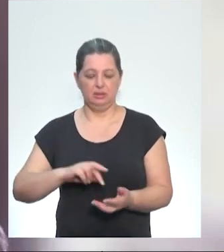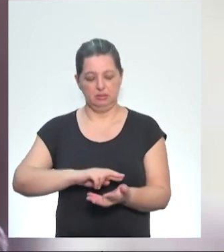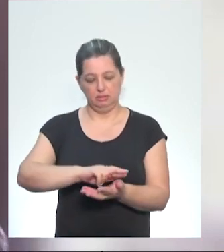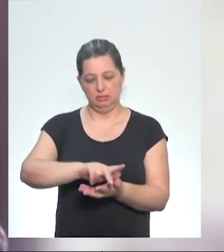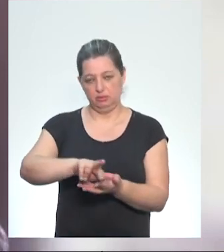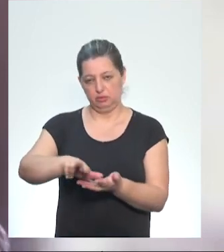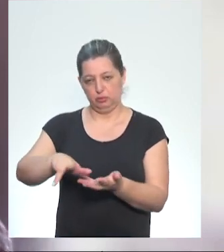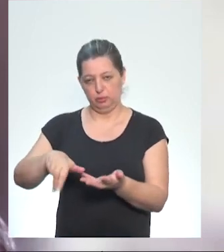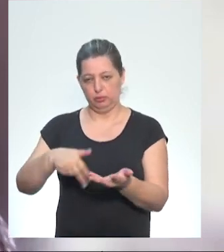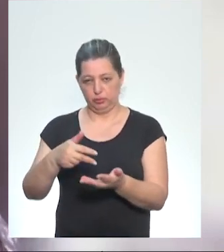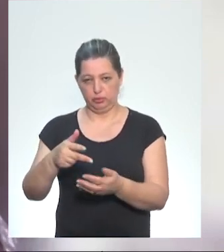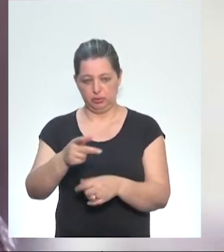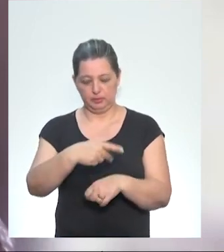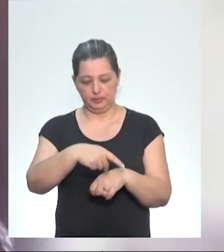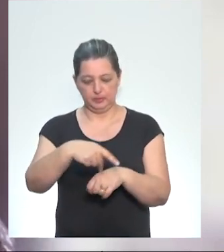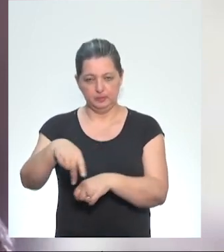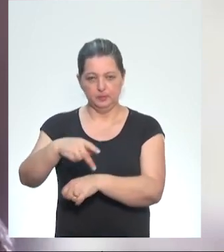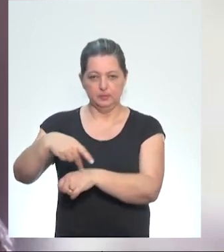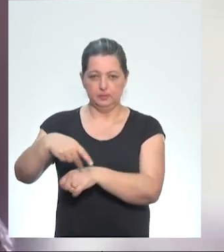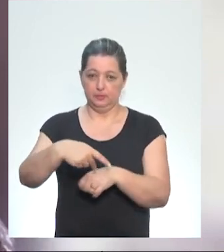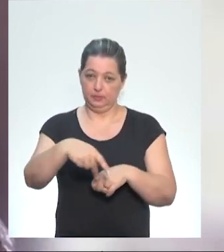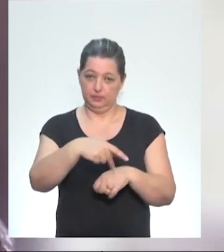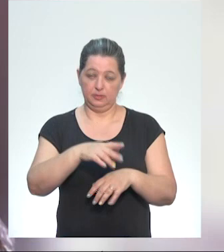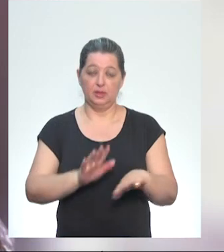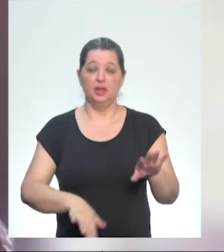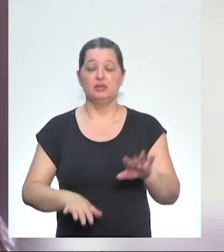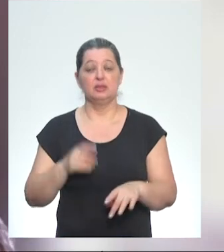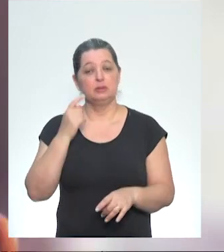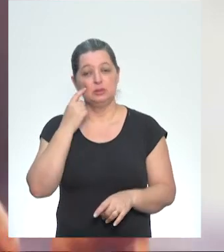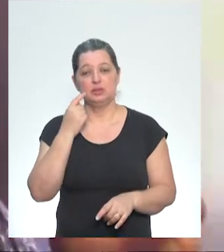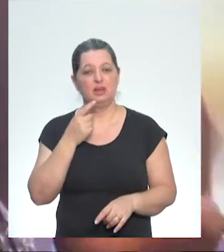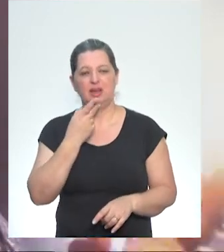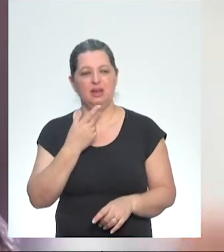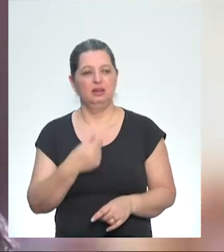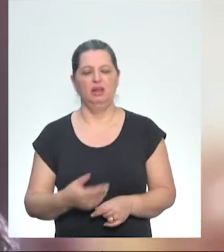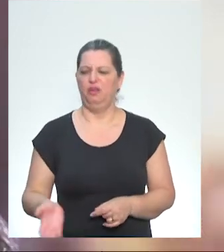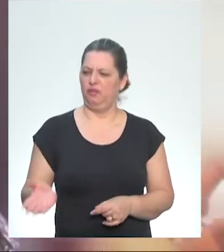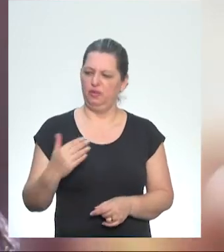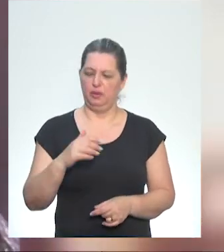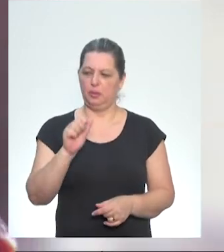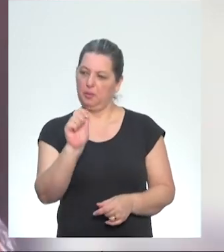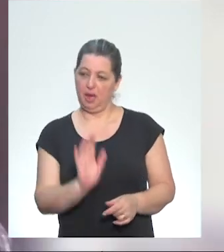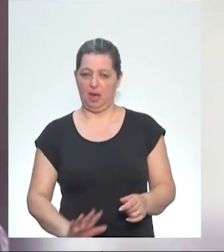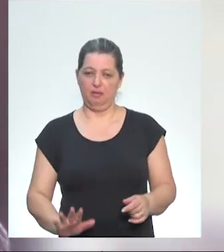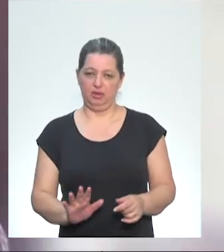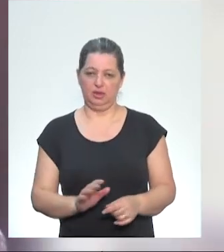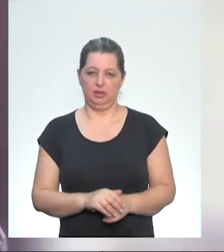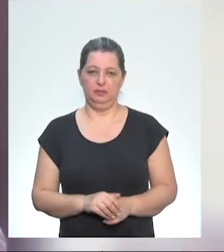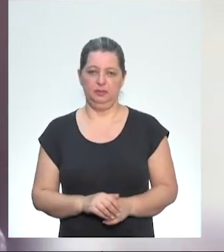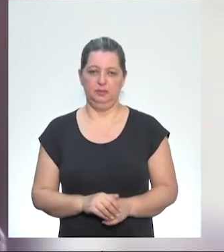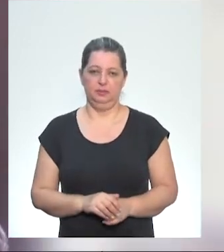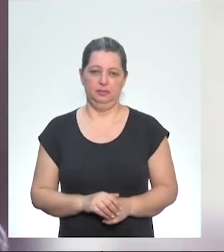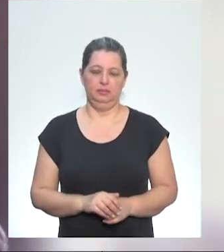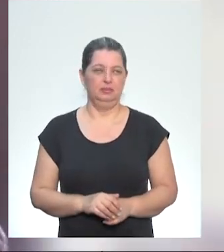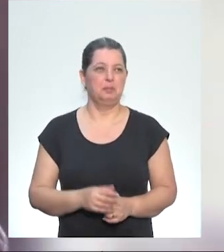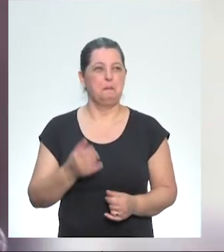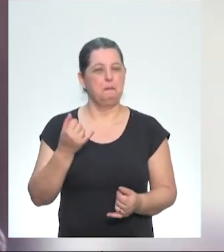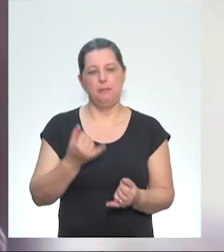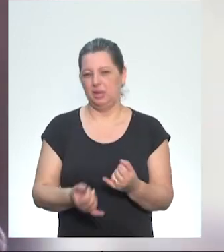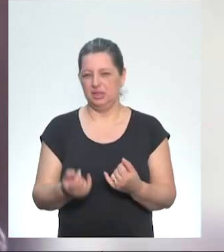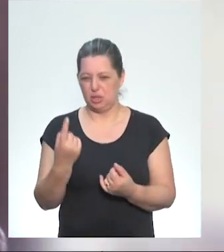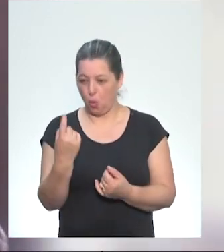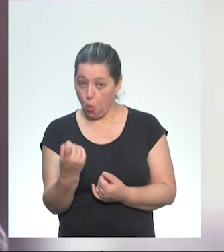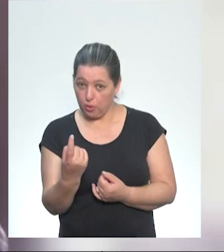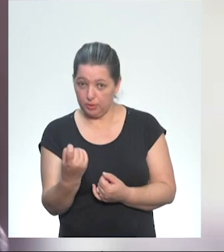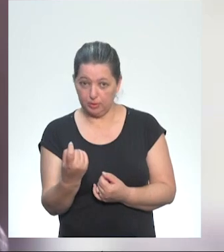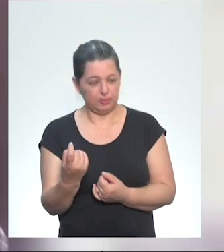diferentes países, né? E aí a gente tem esse costume de falar, ah, vamos para a África, como se fosse uma coisa só. Mas são mais